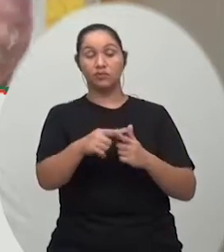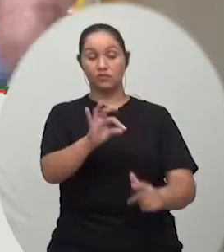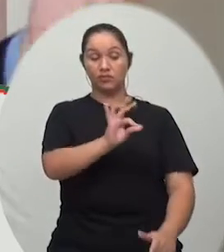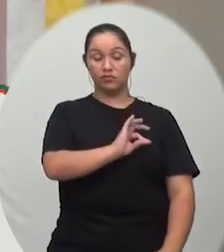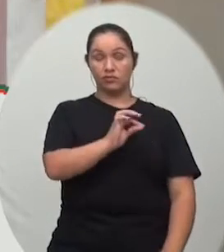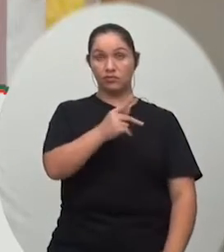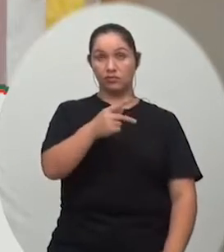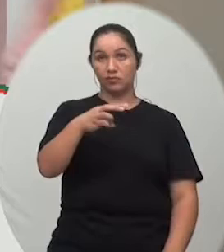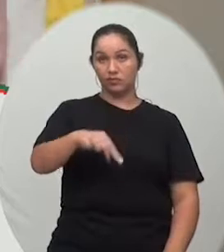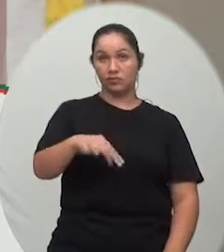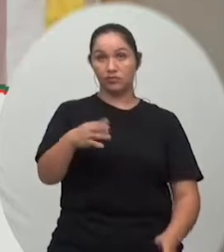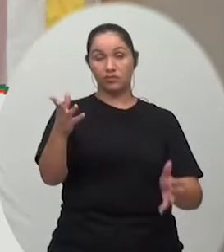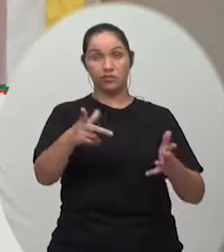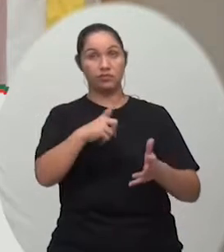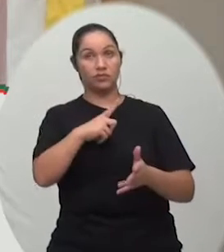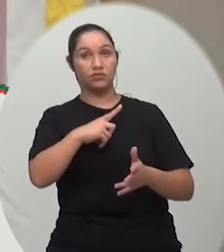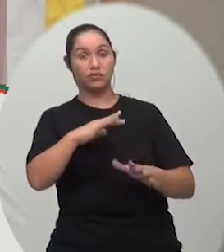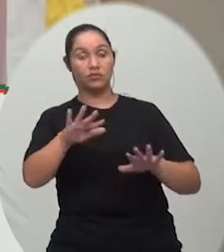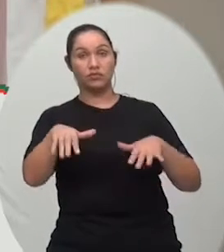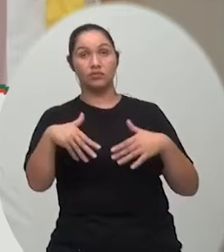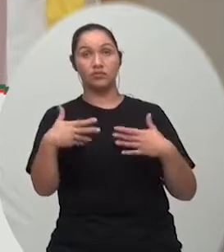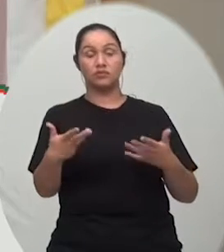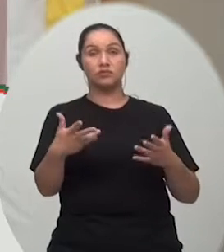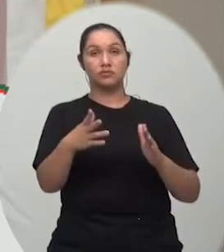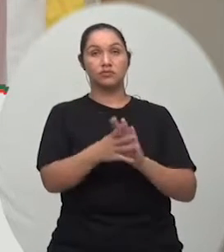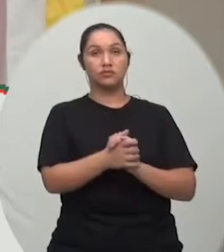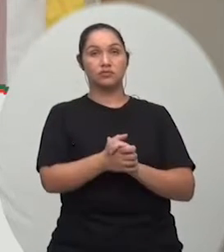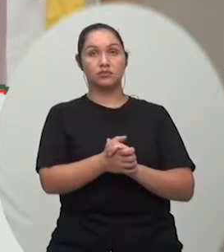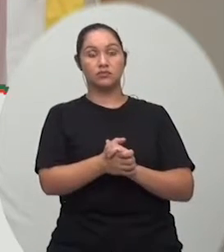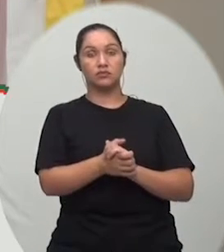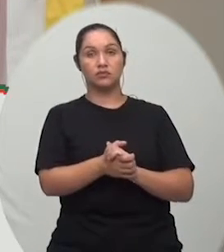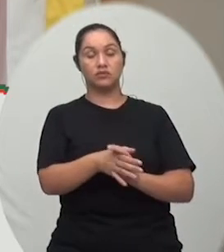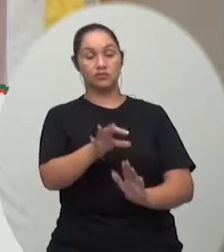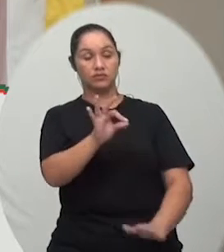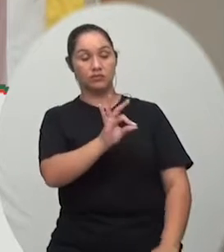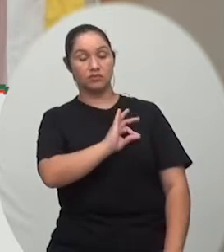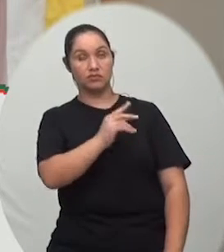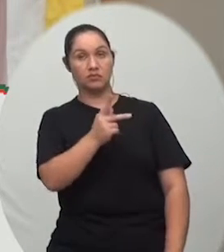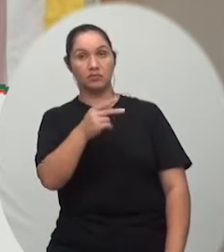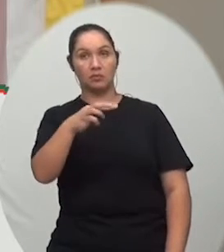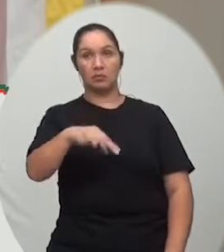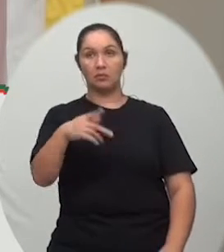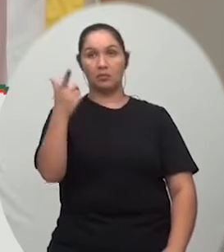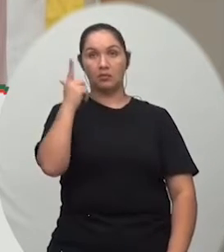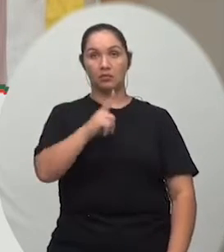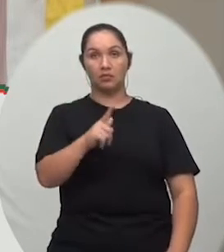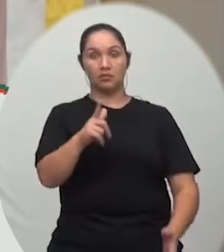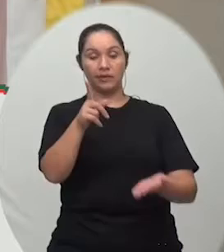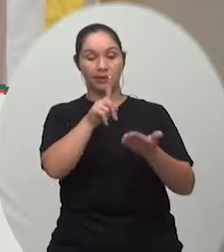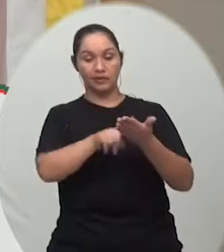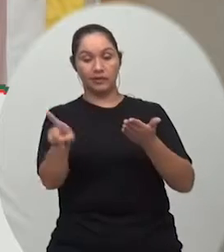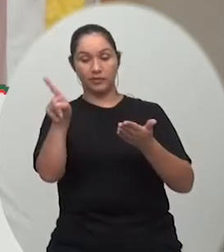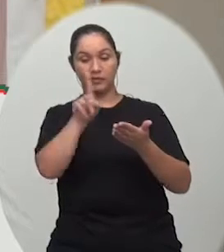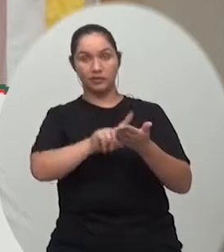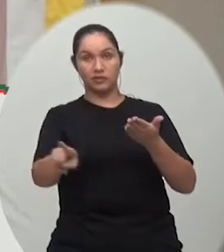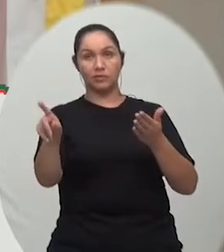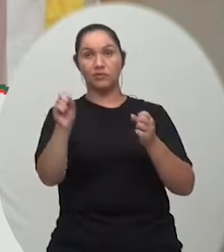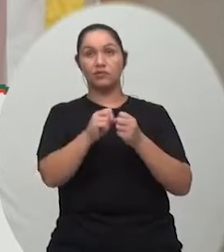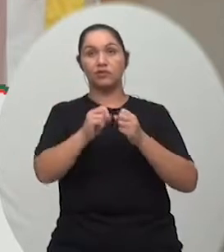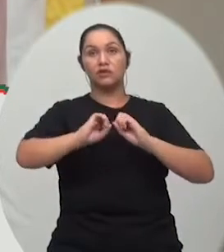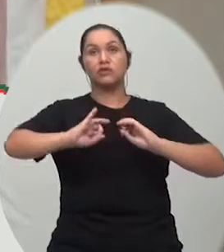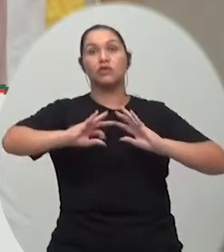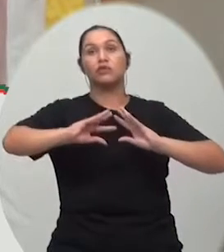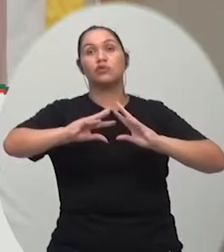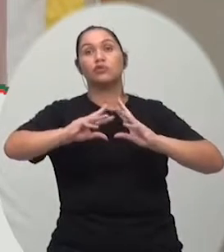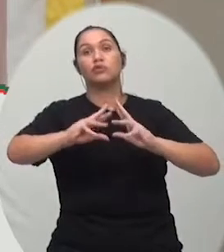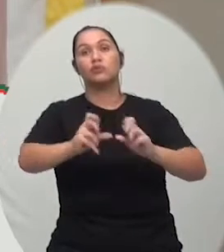militar precisar atender um boletim de ocorrência, ela consegue fazer via tablet, né, fazer através daquele sistema móvel